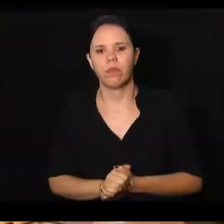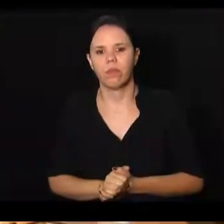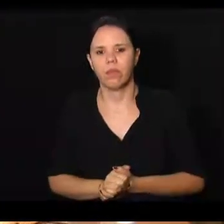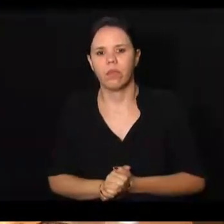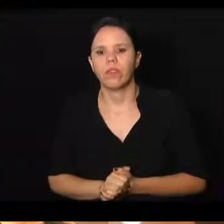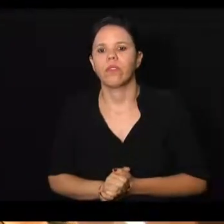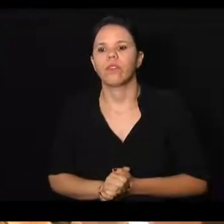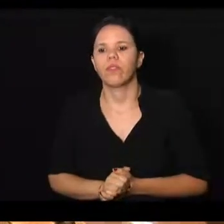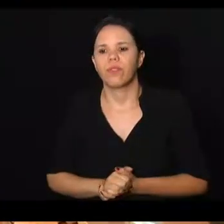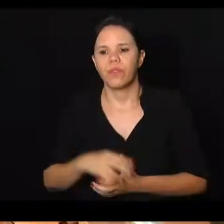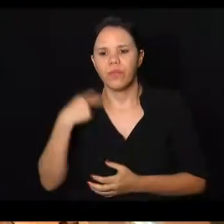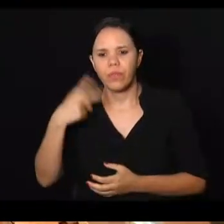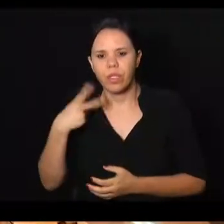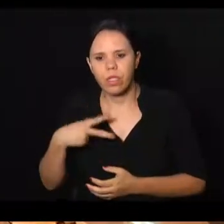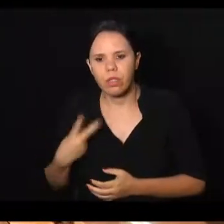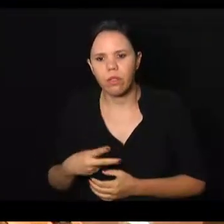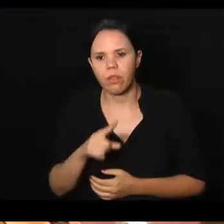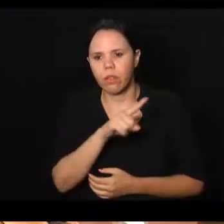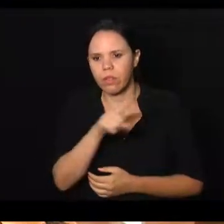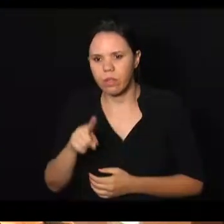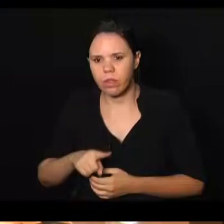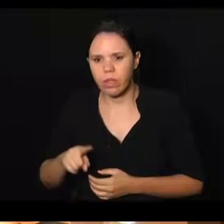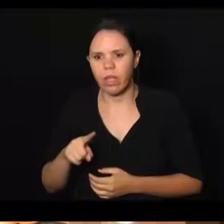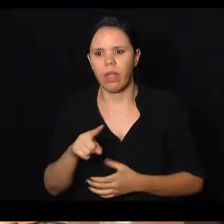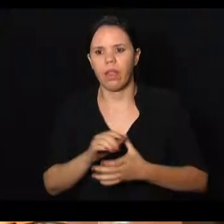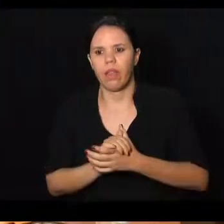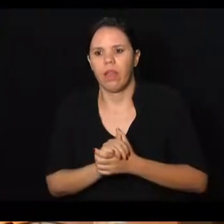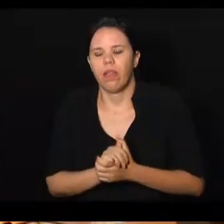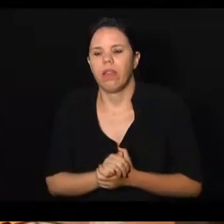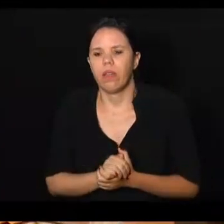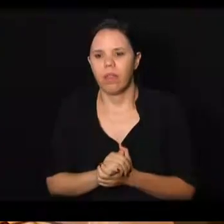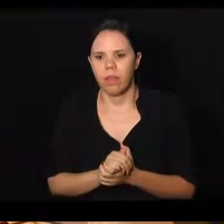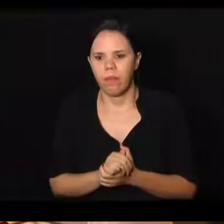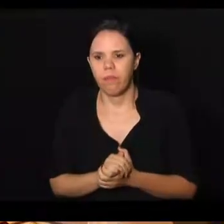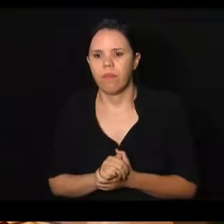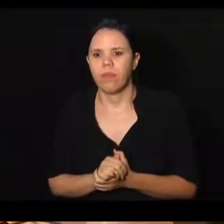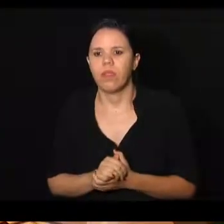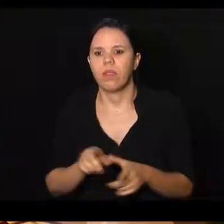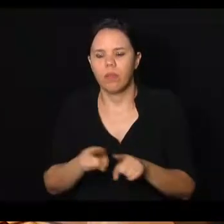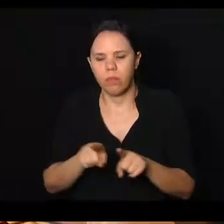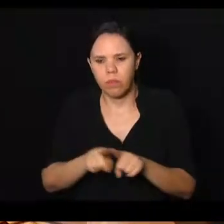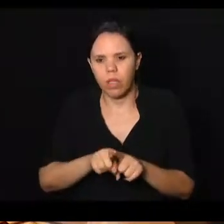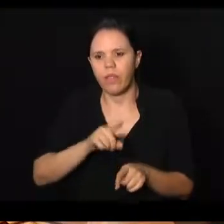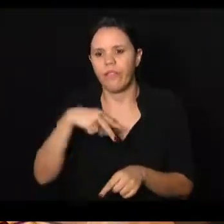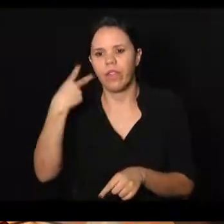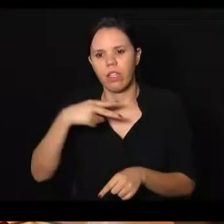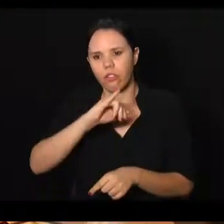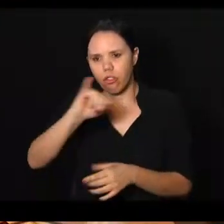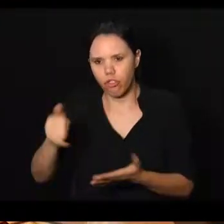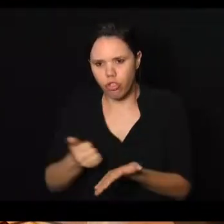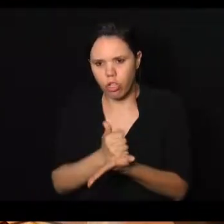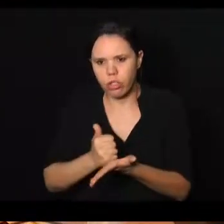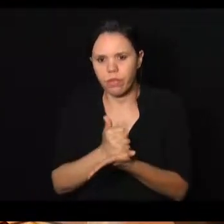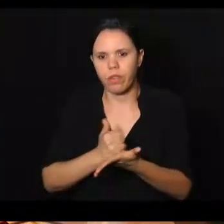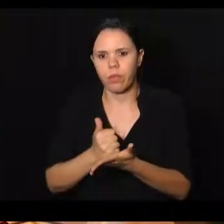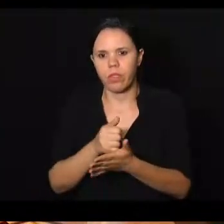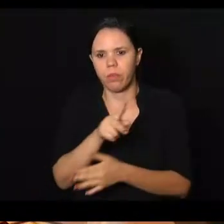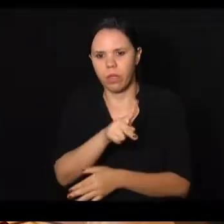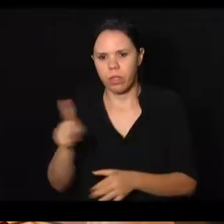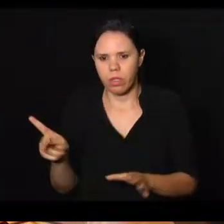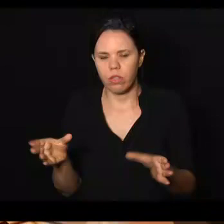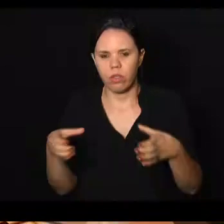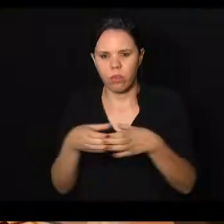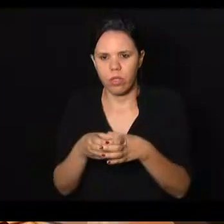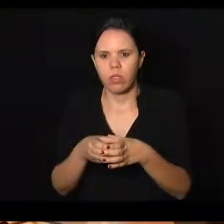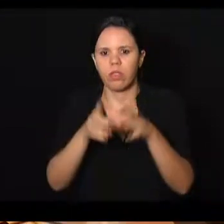Zé Carlos, que é membro da nossa comissão, o nobre vereador Jorge da Farmácia, que é presidente da Comissão da Pessoa com